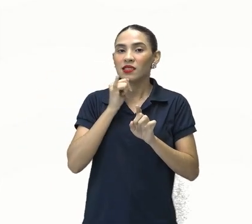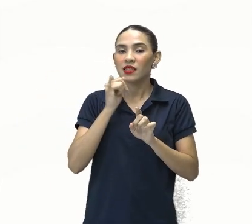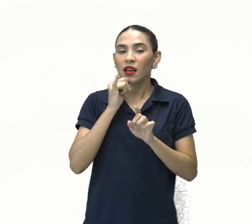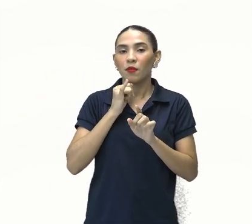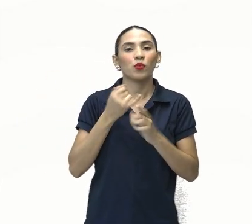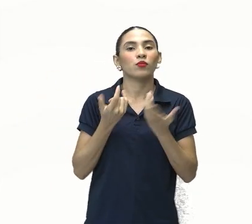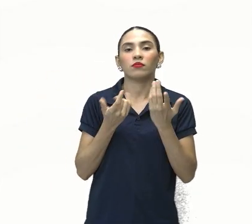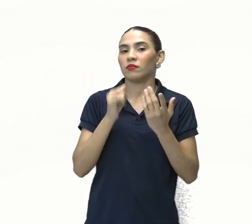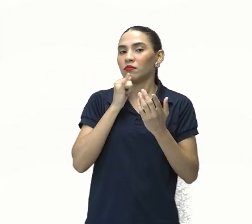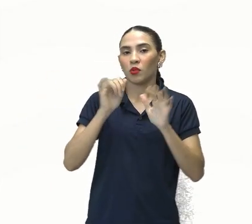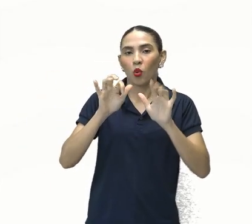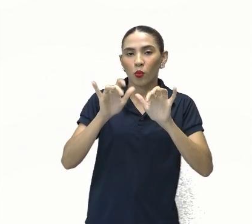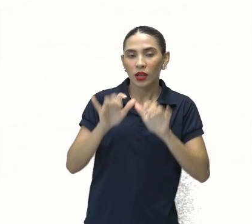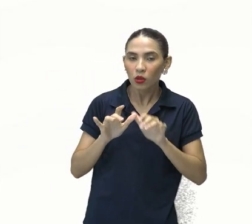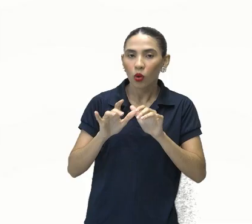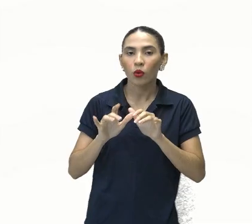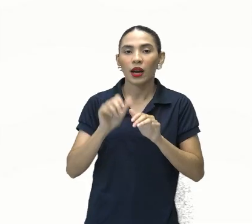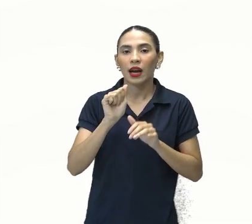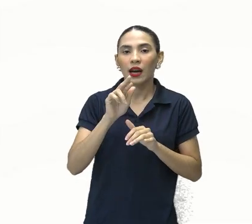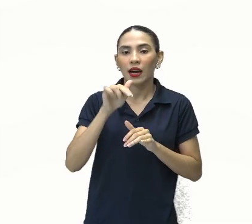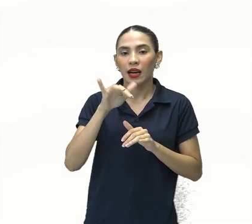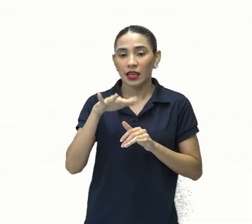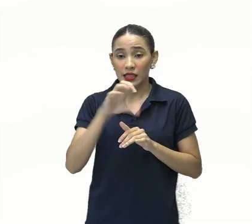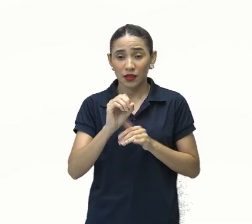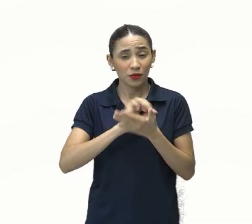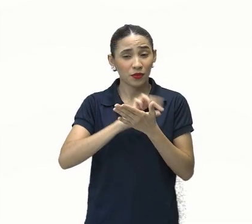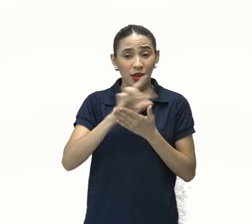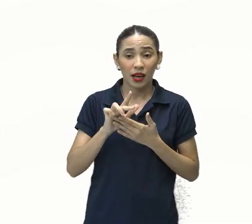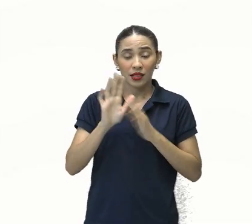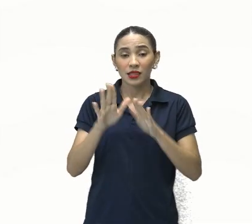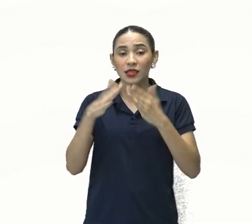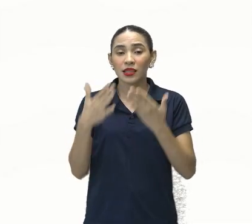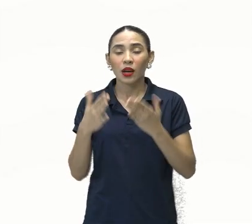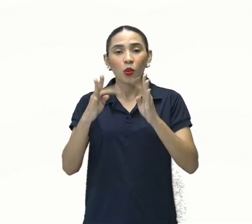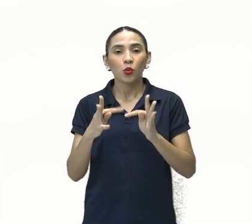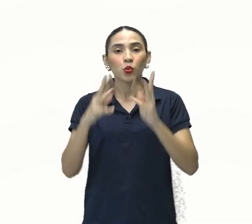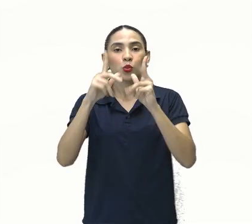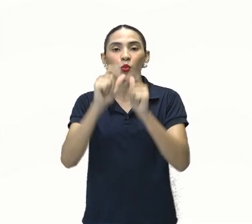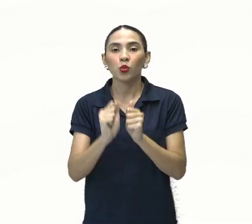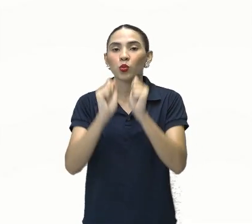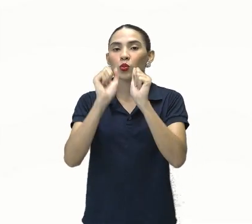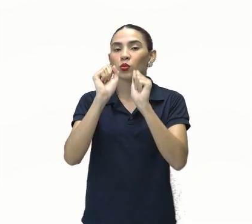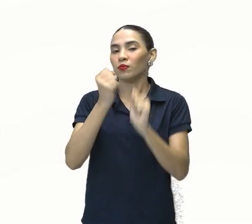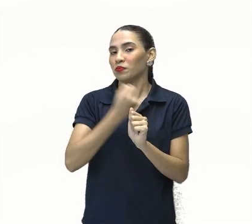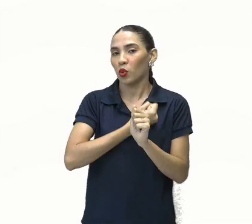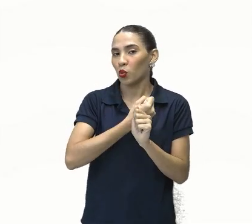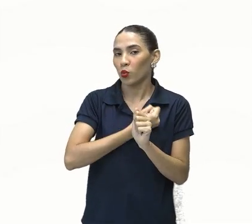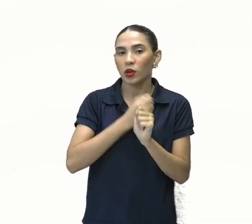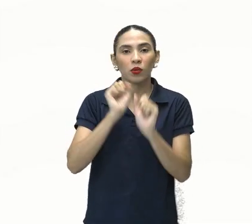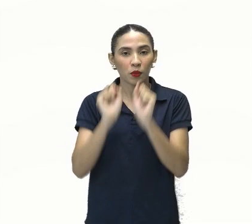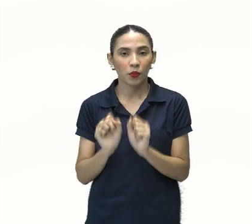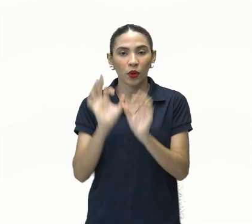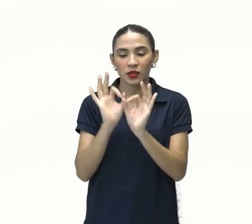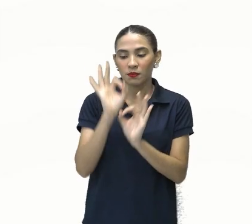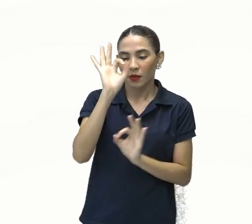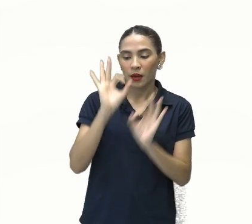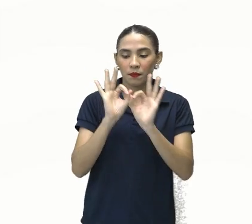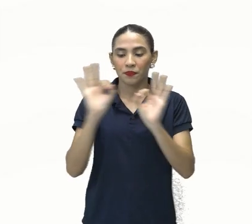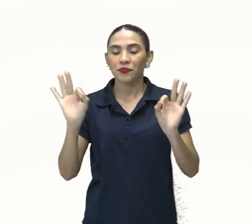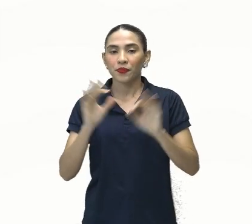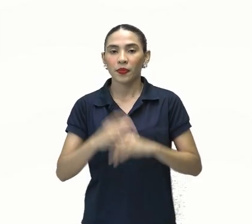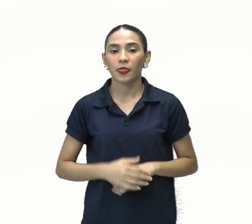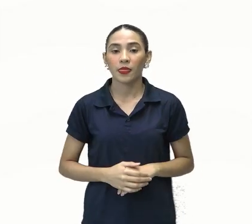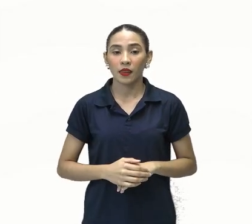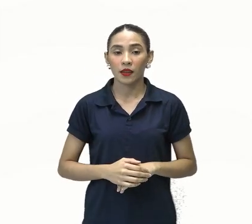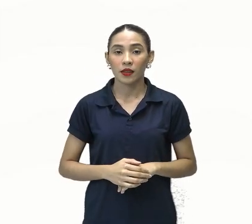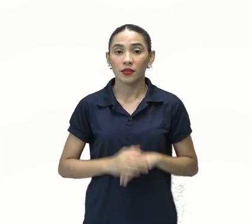computadores, etc. Ou seja, grandeza é tudo aquilo que pode ser medido.